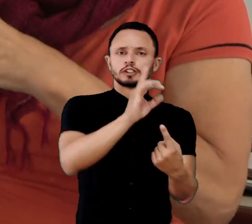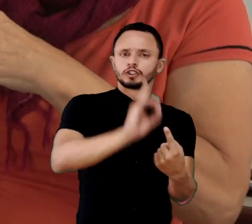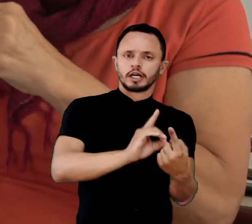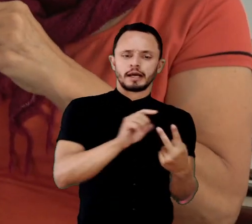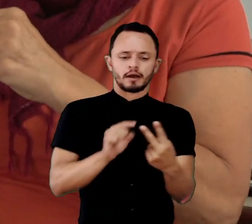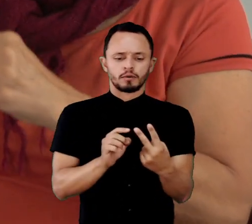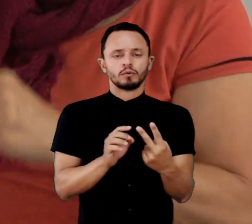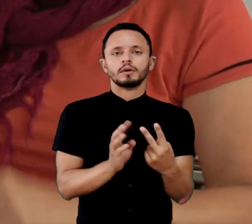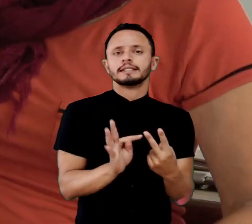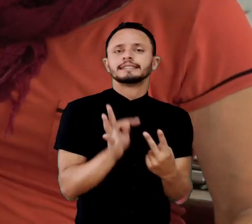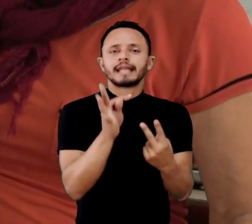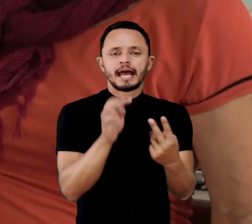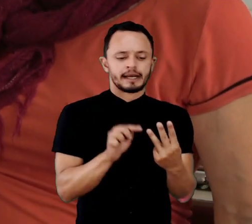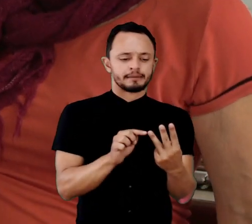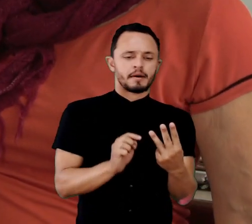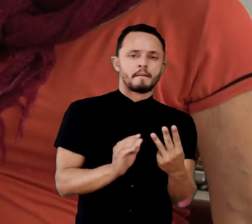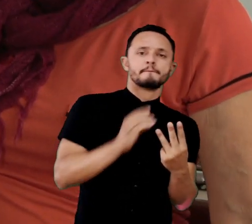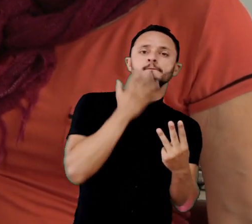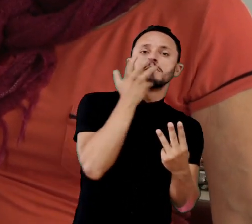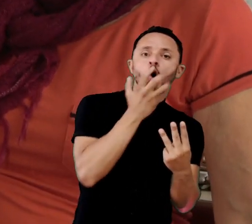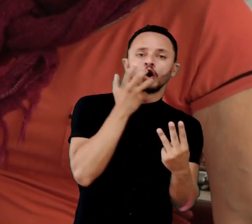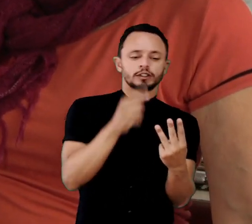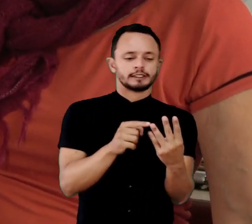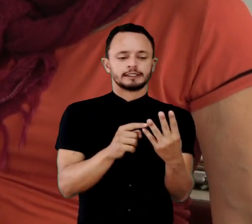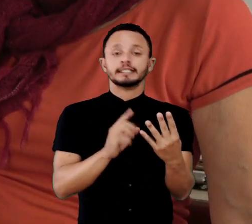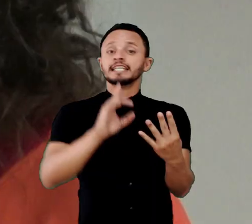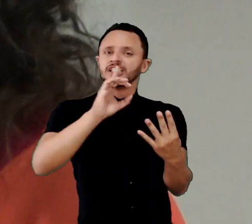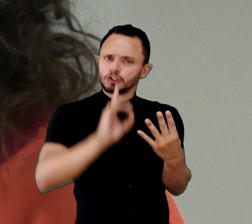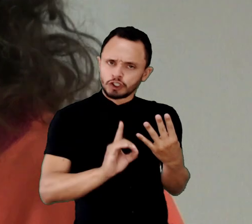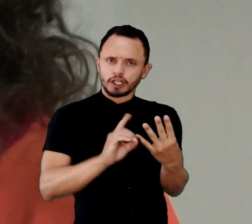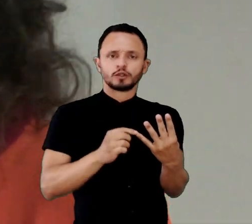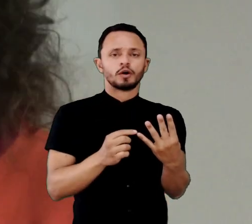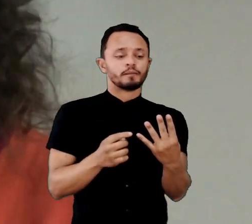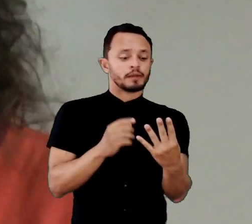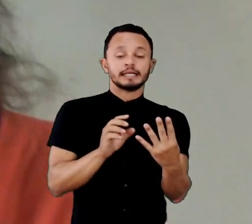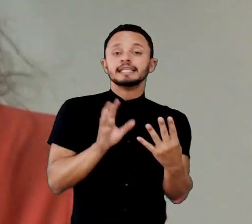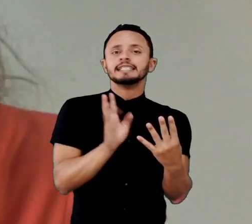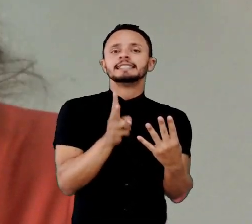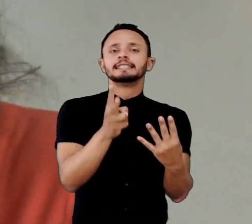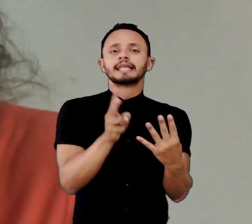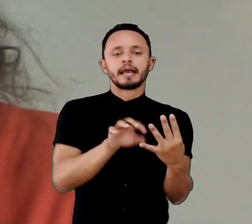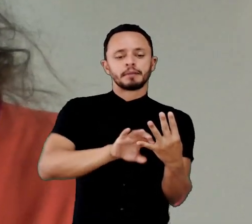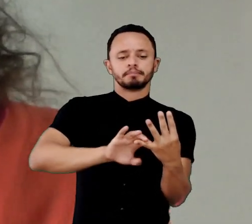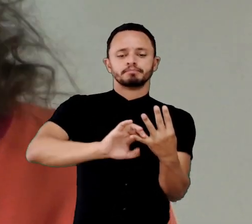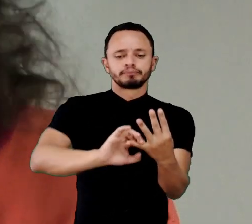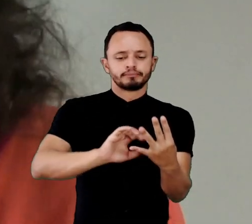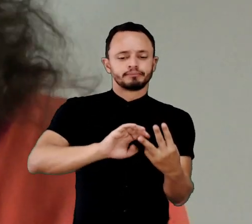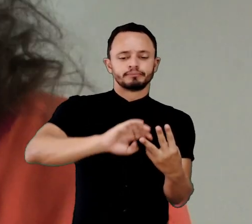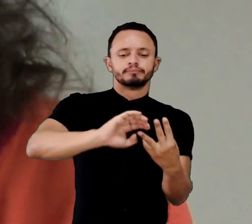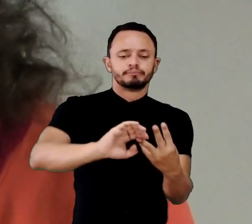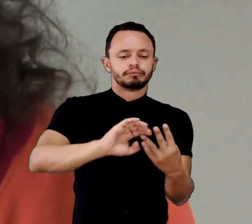iluminação, música, né? Você sempre foi mais diretor, né? E dirigiu